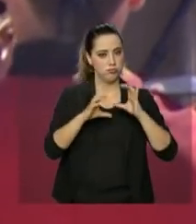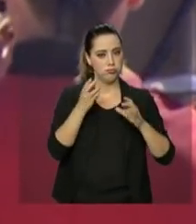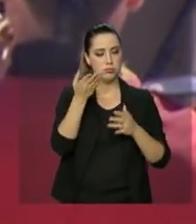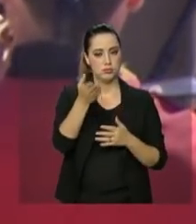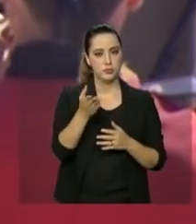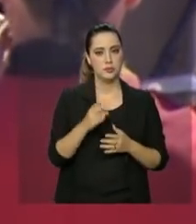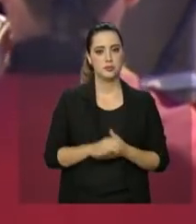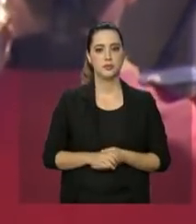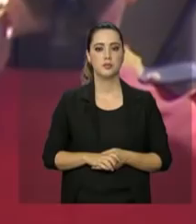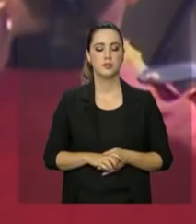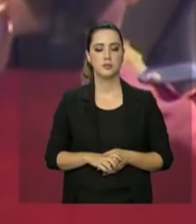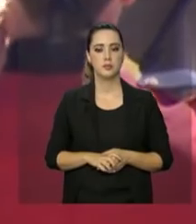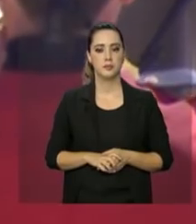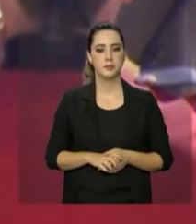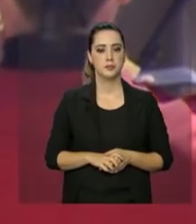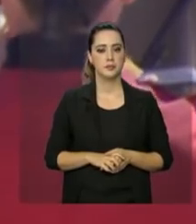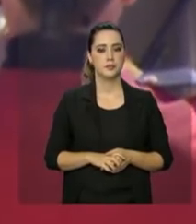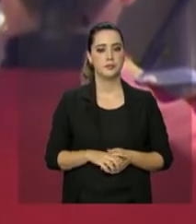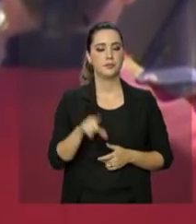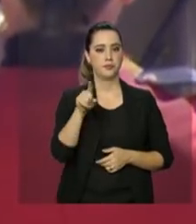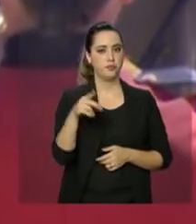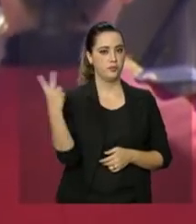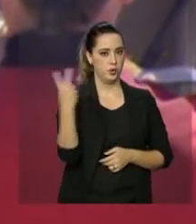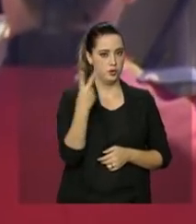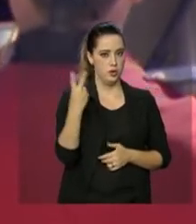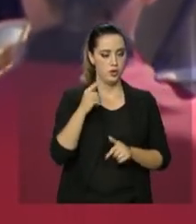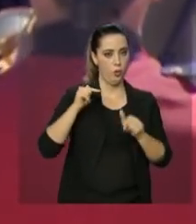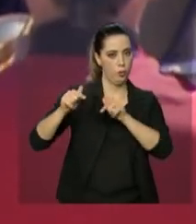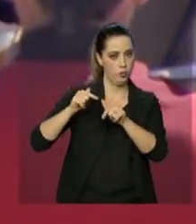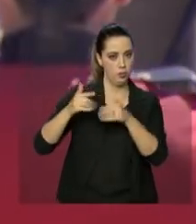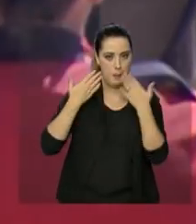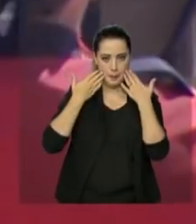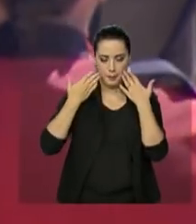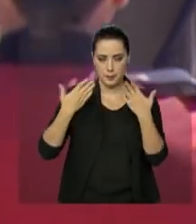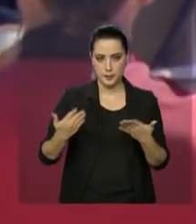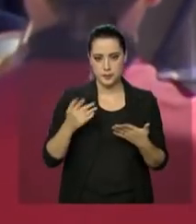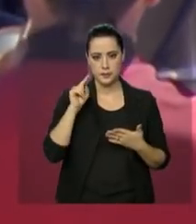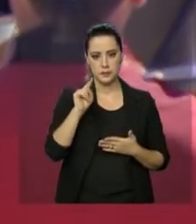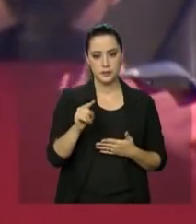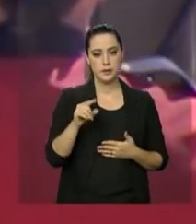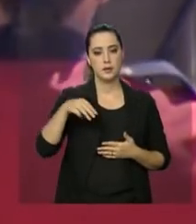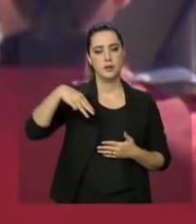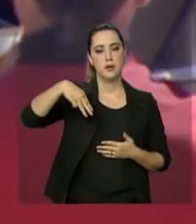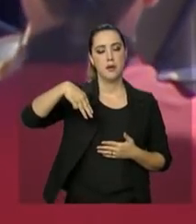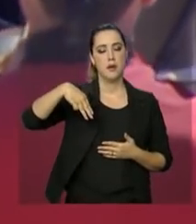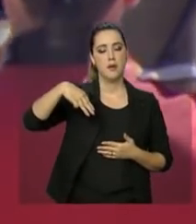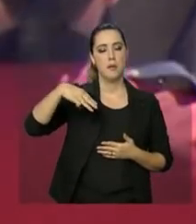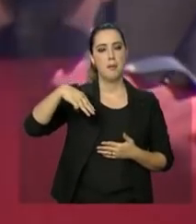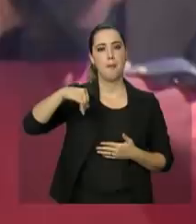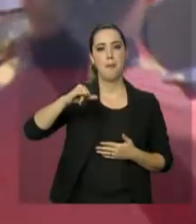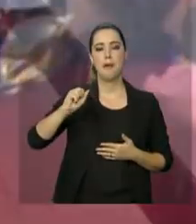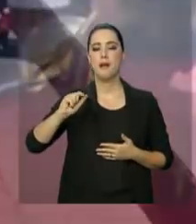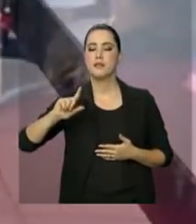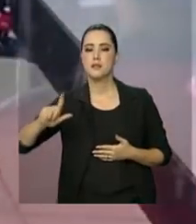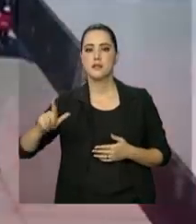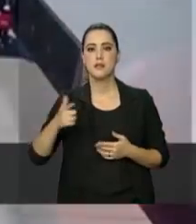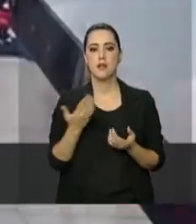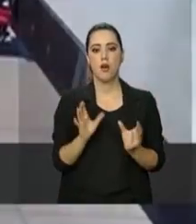Fuzileiros Navais. Isso, como o seu segundo ato, né, a banda marcial vai formar tocando